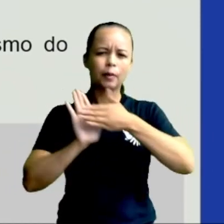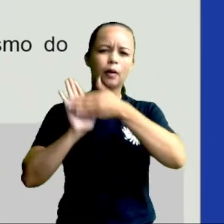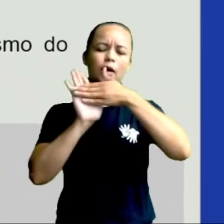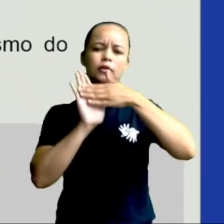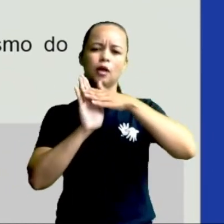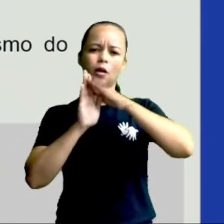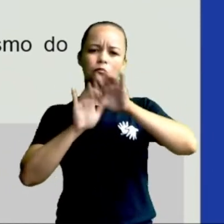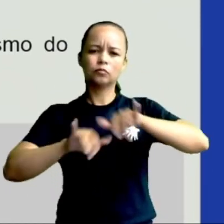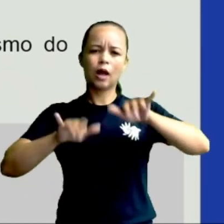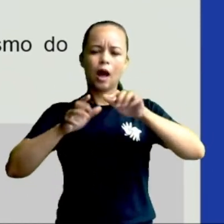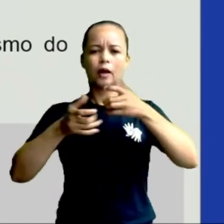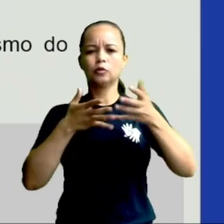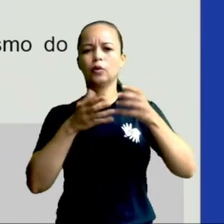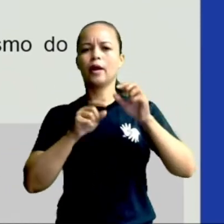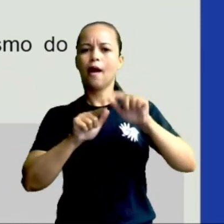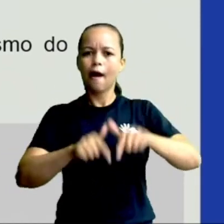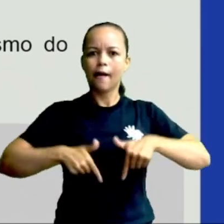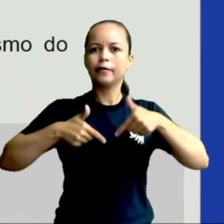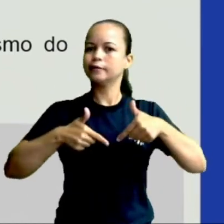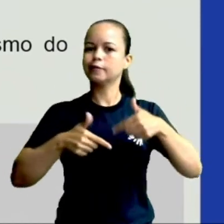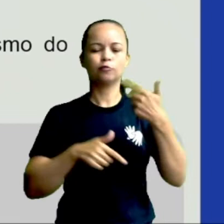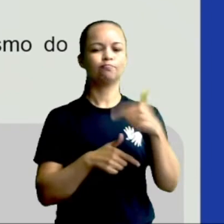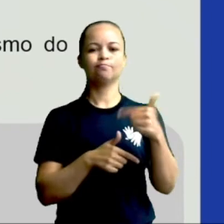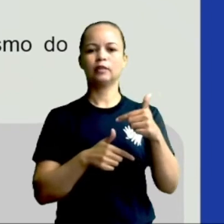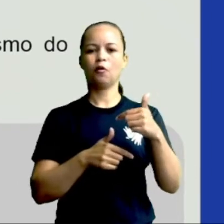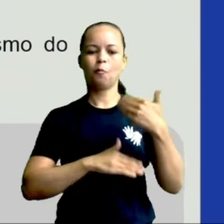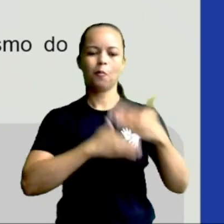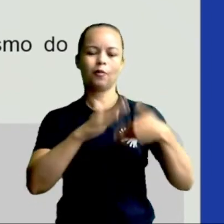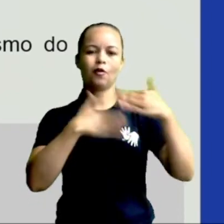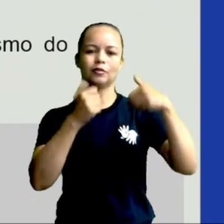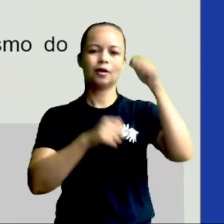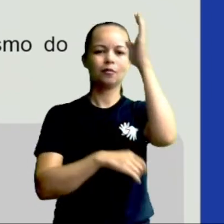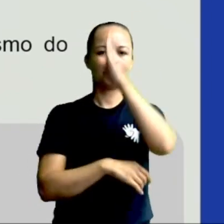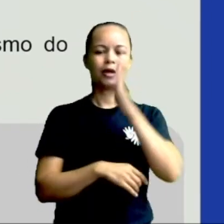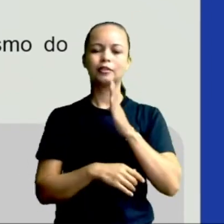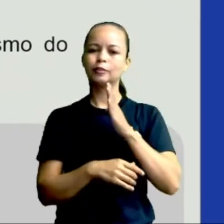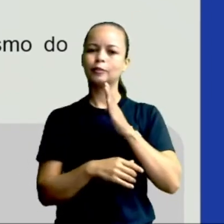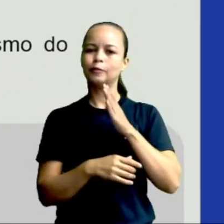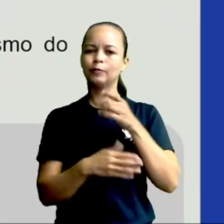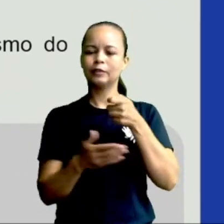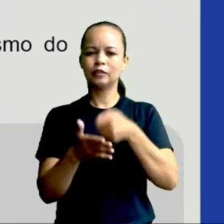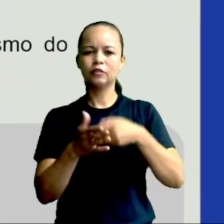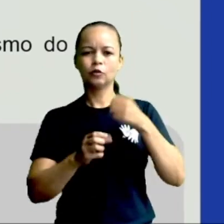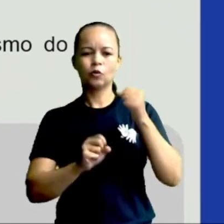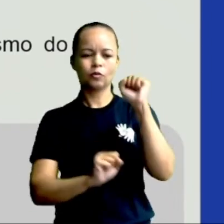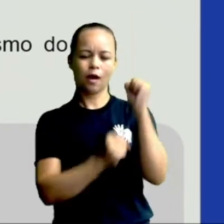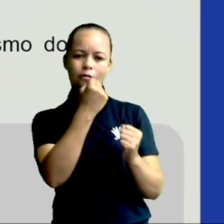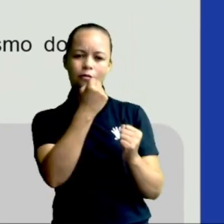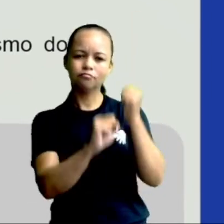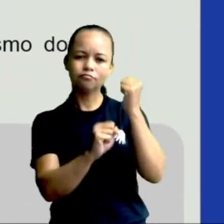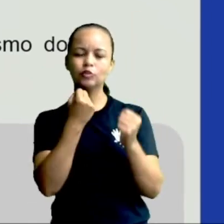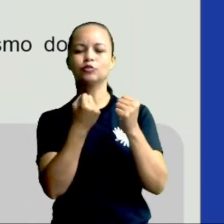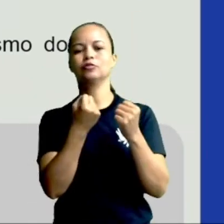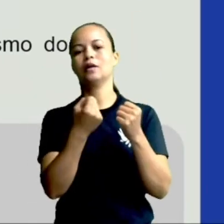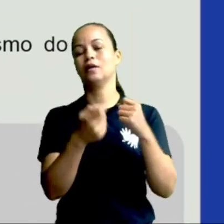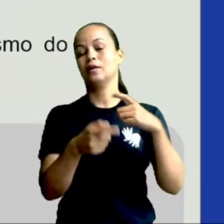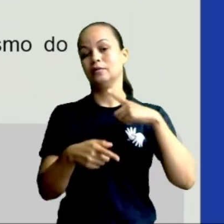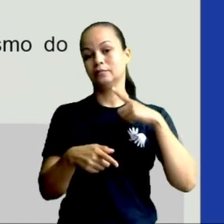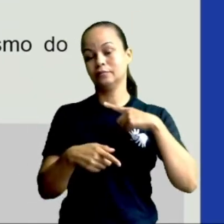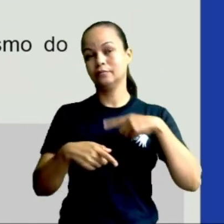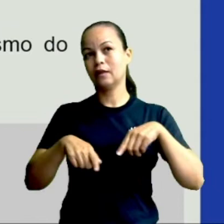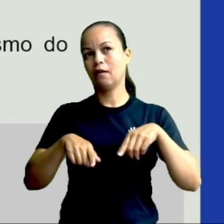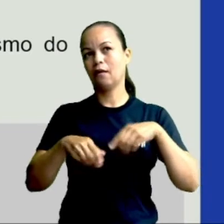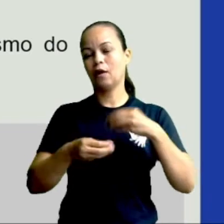que ação. Então foi um processo em que o Brasil intensificou na industrialização, né?